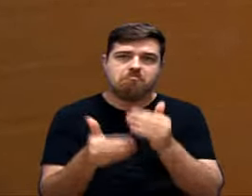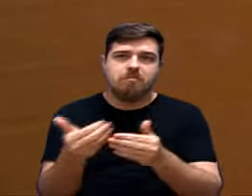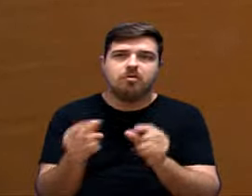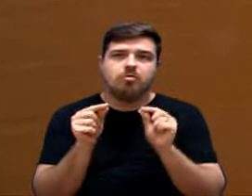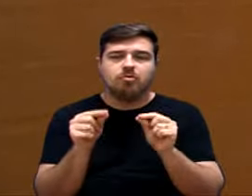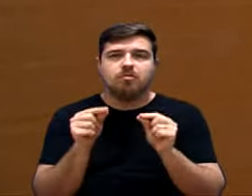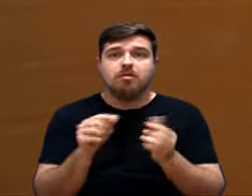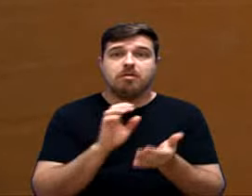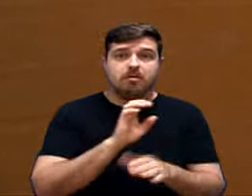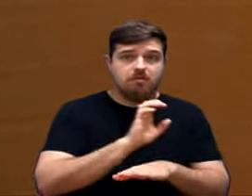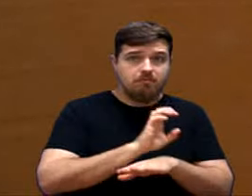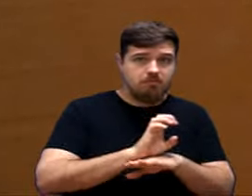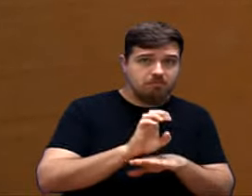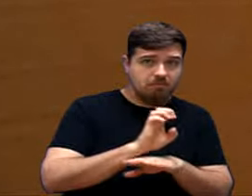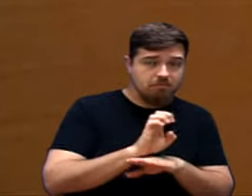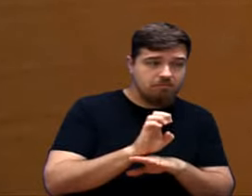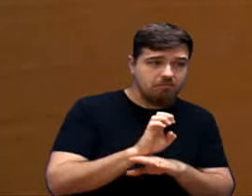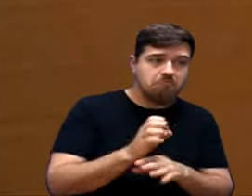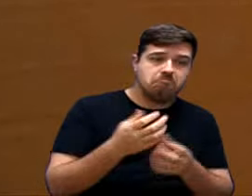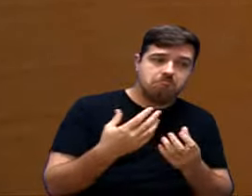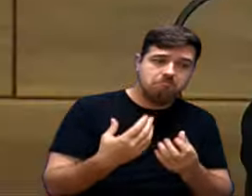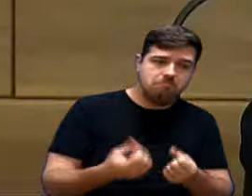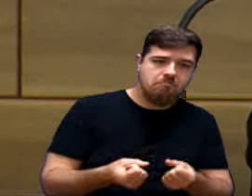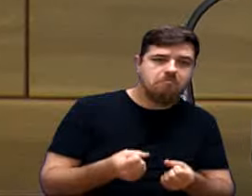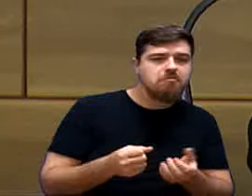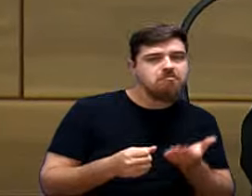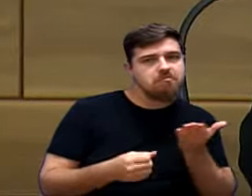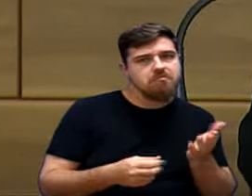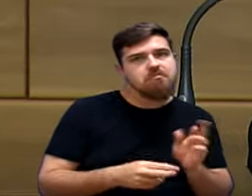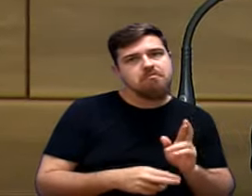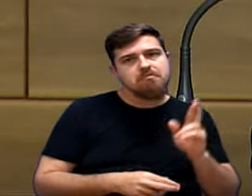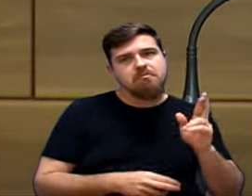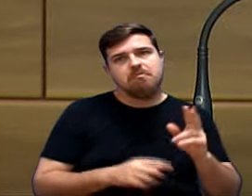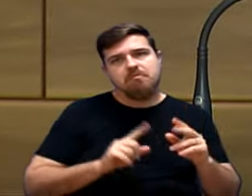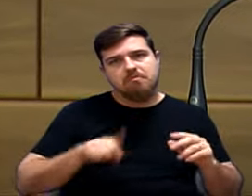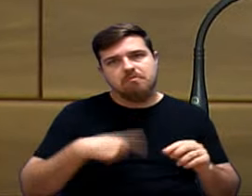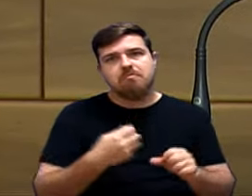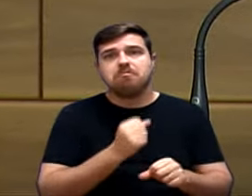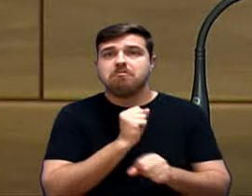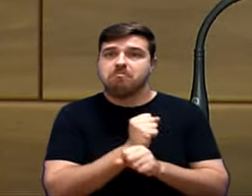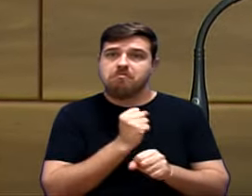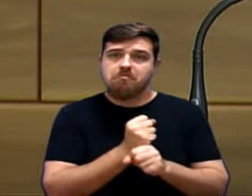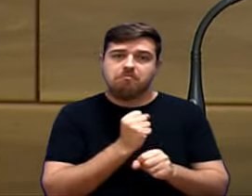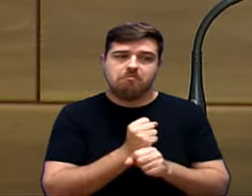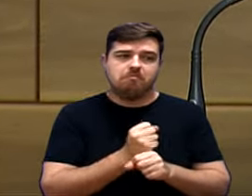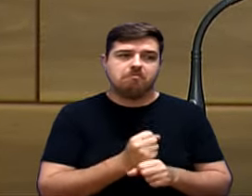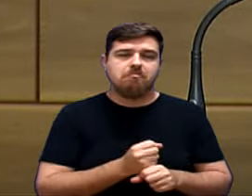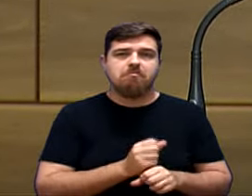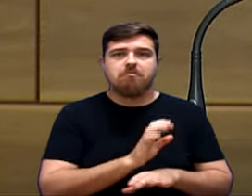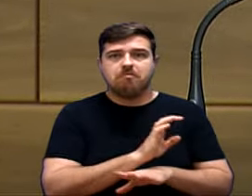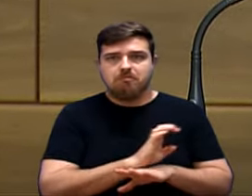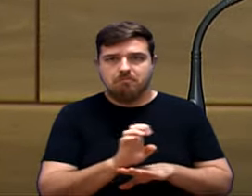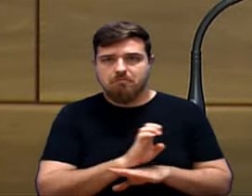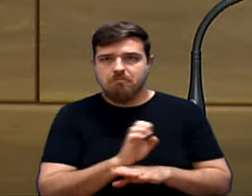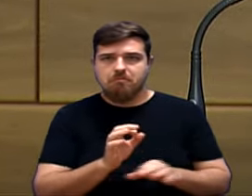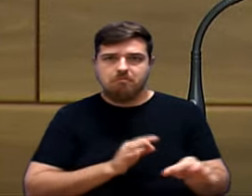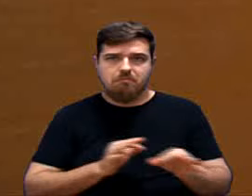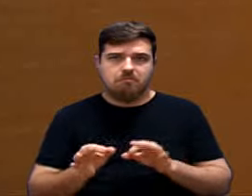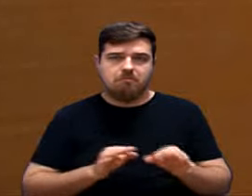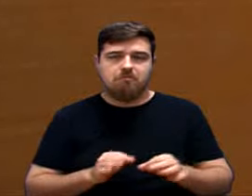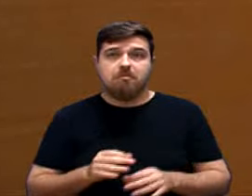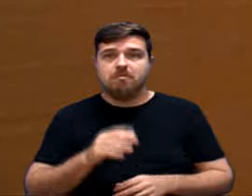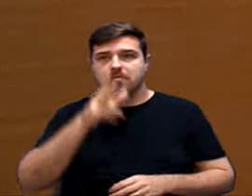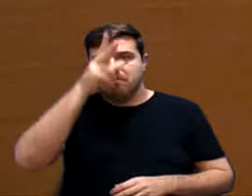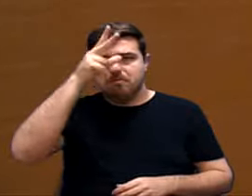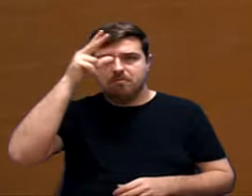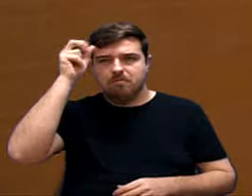que o estado deveria fazer o licenciamento E aí é isso que a gente aguarda hoje esse licenciamento dentro do estado é exatamente a Prefeitura de